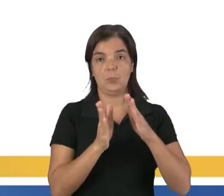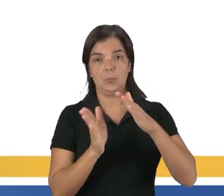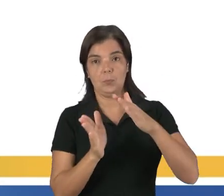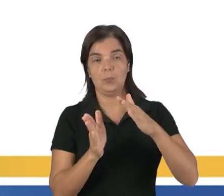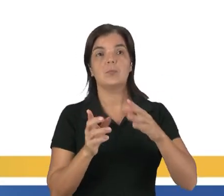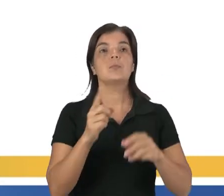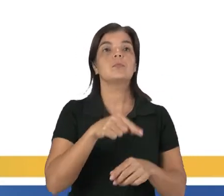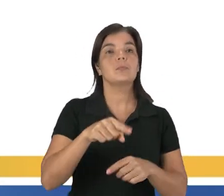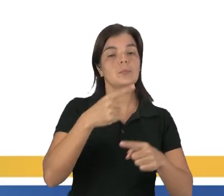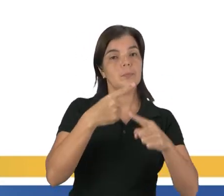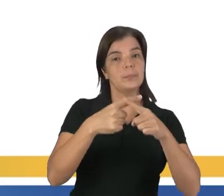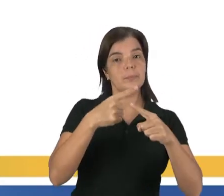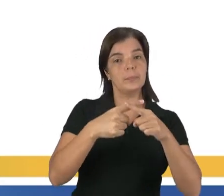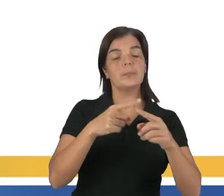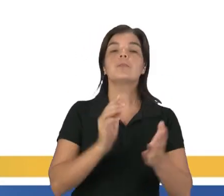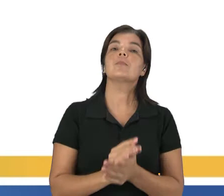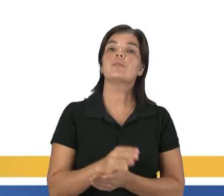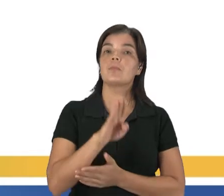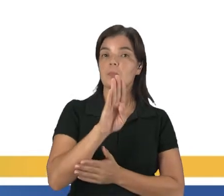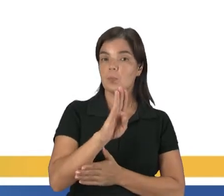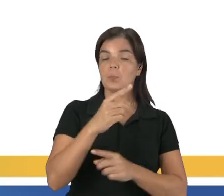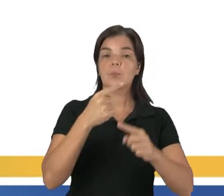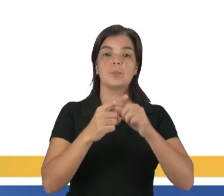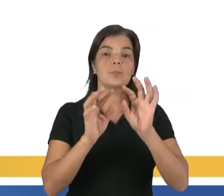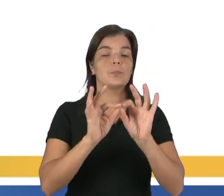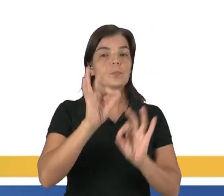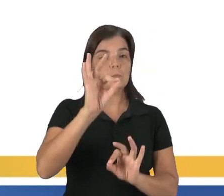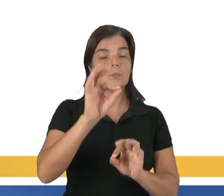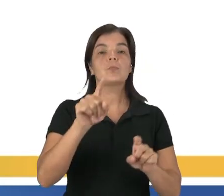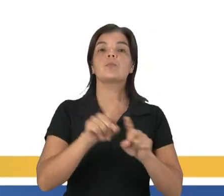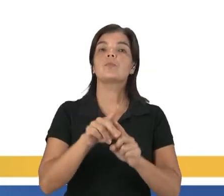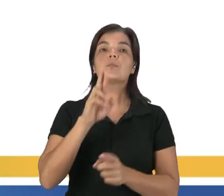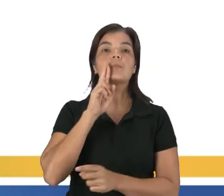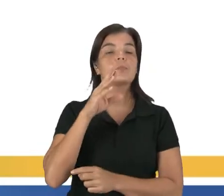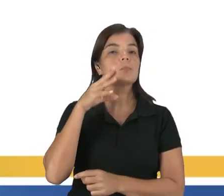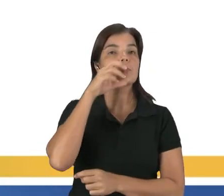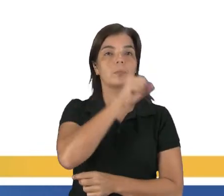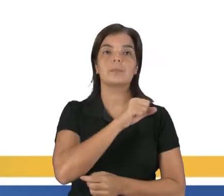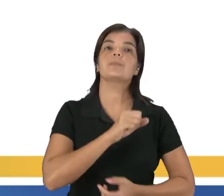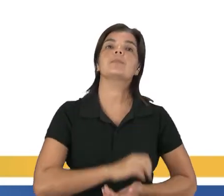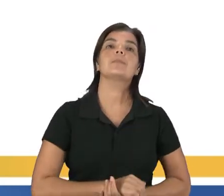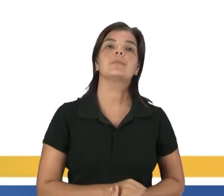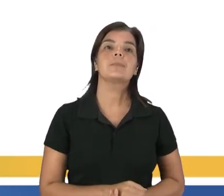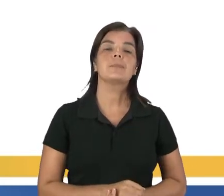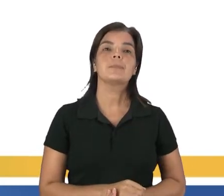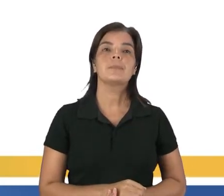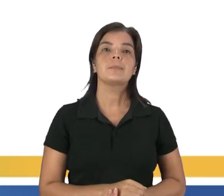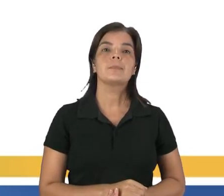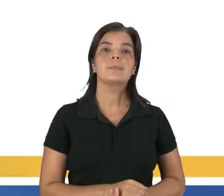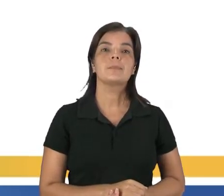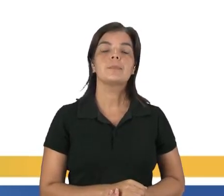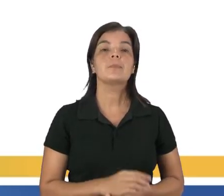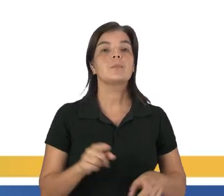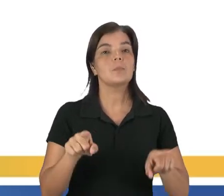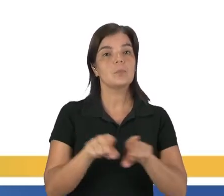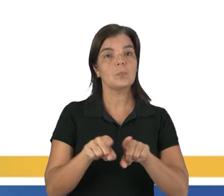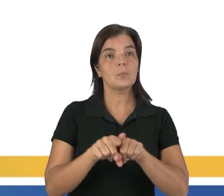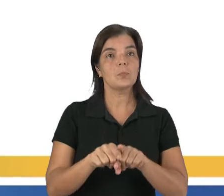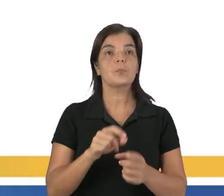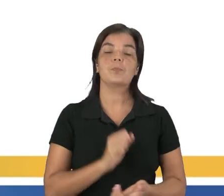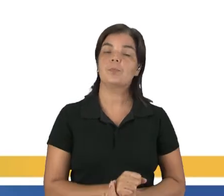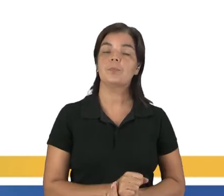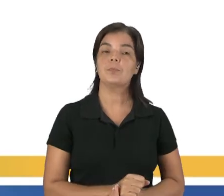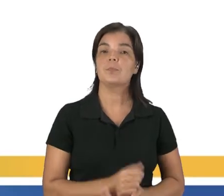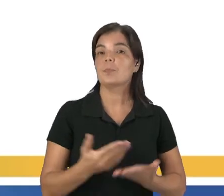aspas, você vai multiplicar a base vezes a altura e você encontra a resposta automaticamente. Ok? Fiz aqui a